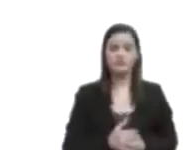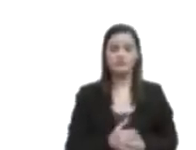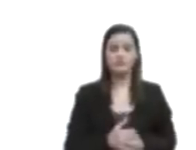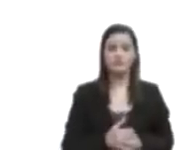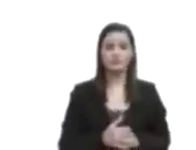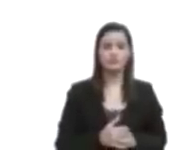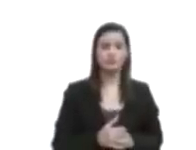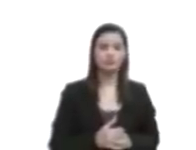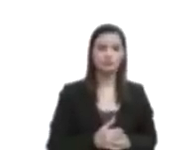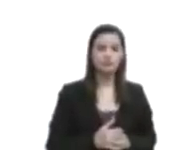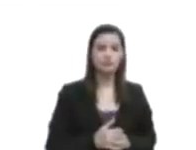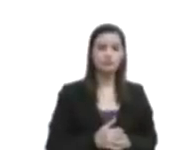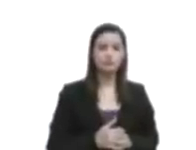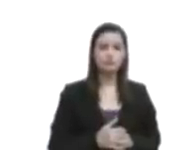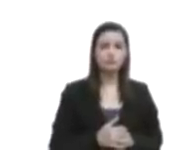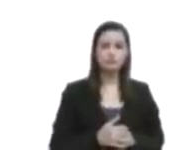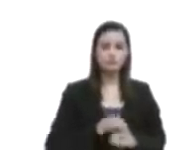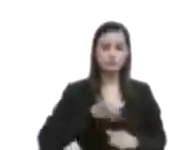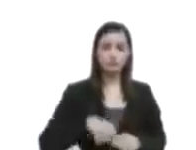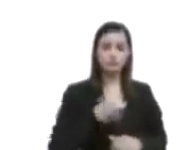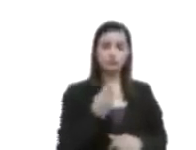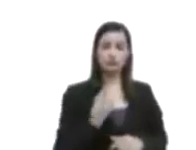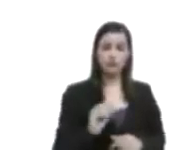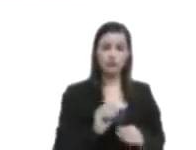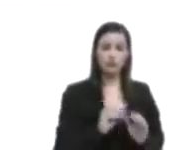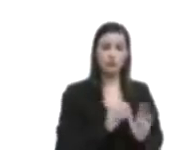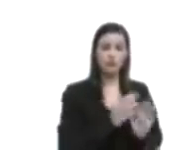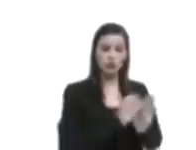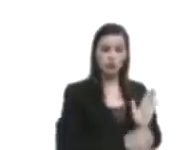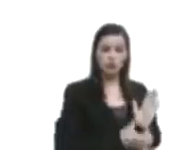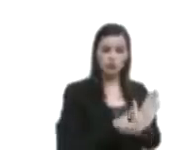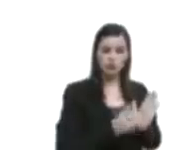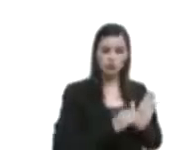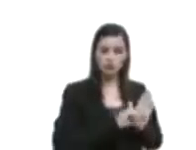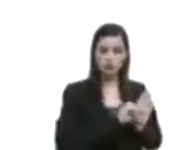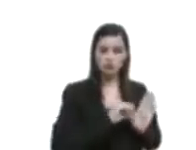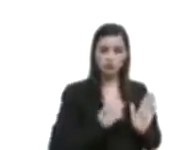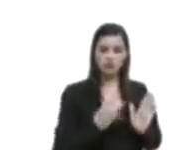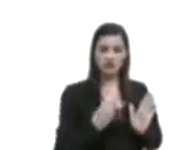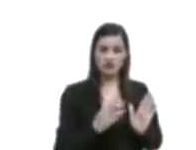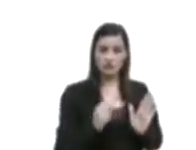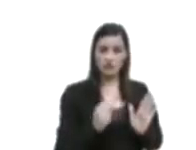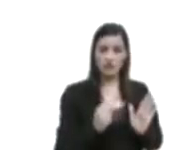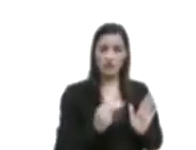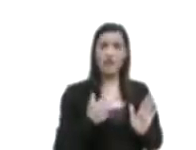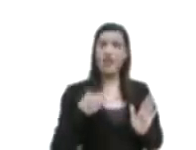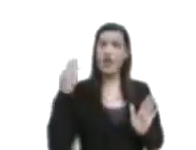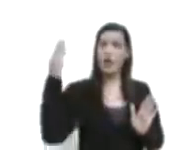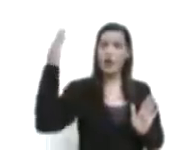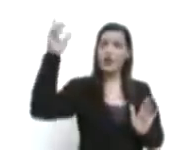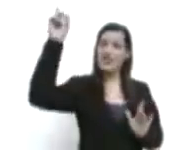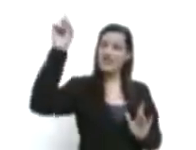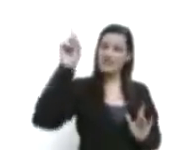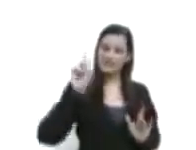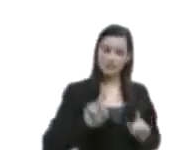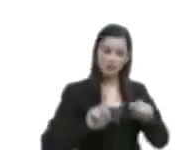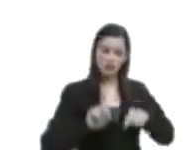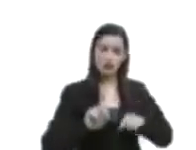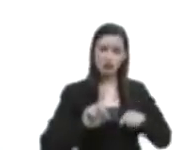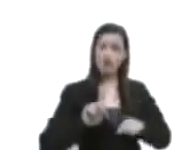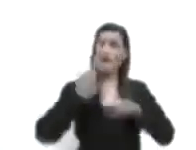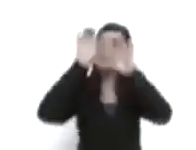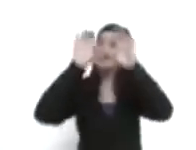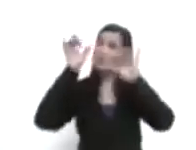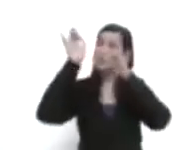seguido, João 6,38, porque eu desci do céu, não para fazer minha vontade, e sim a vontade daquele que me